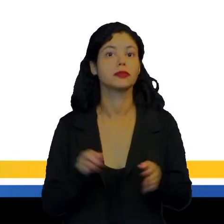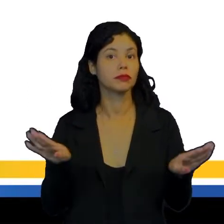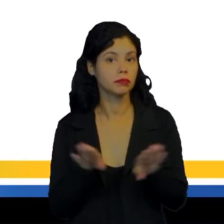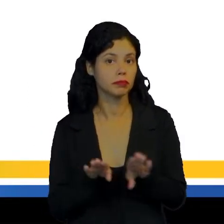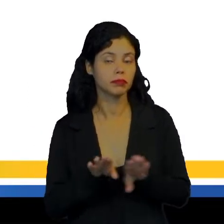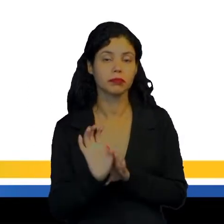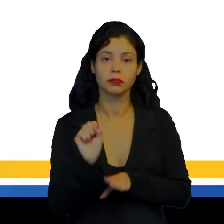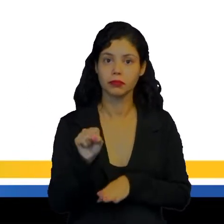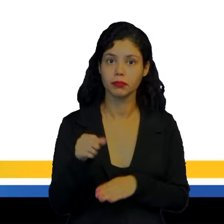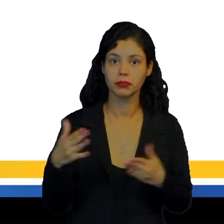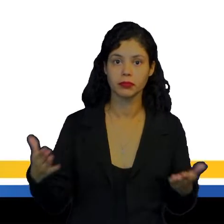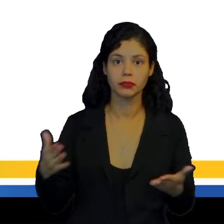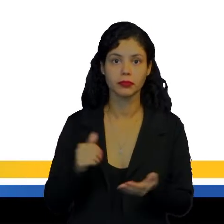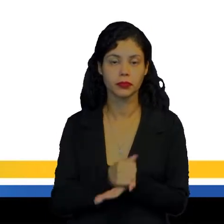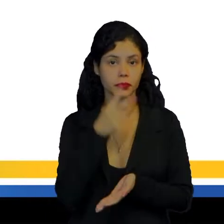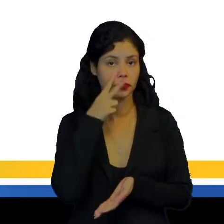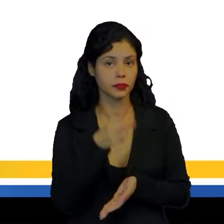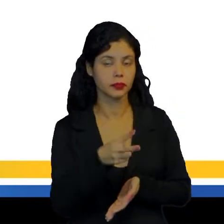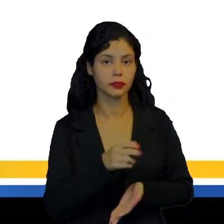são. Então veja aí,